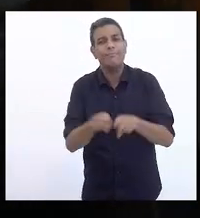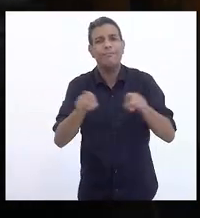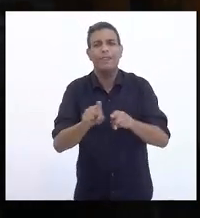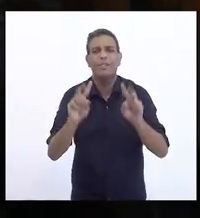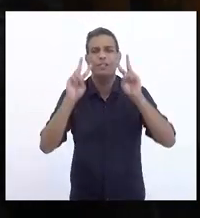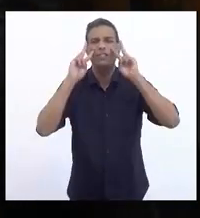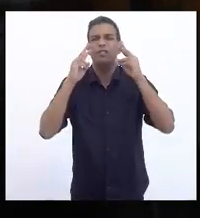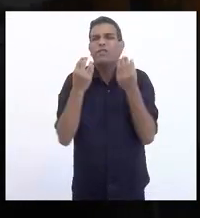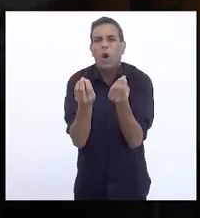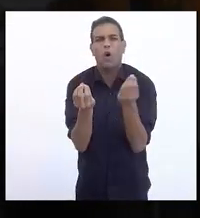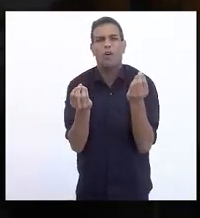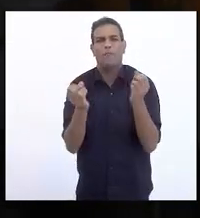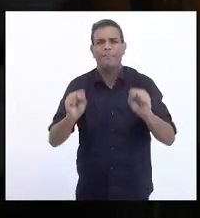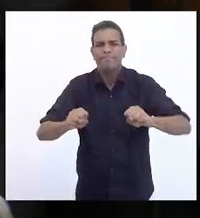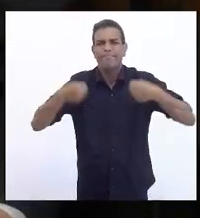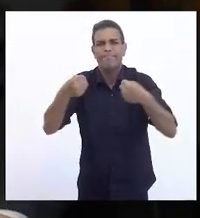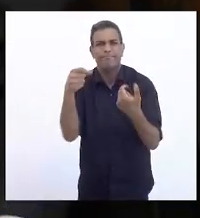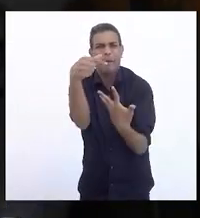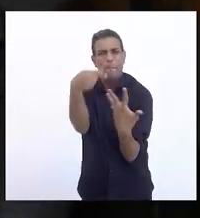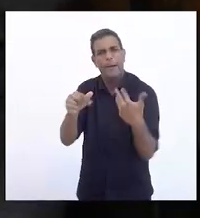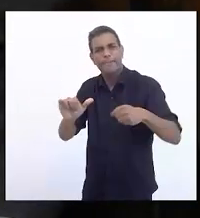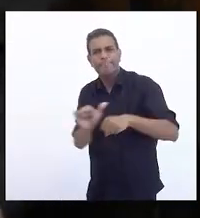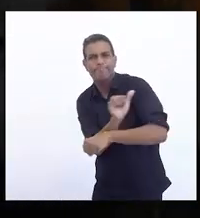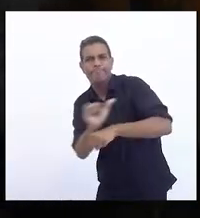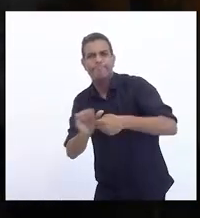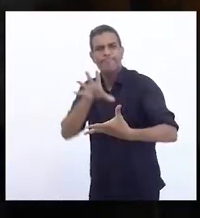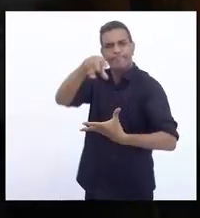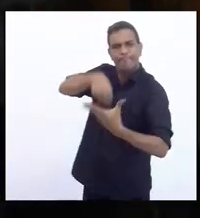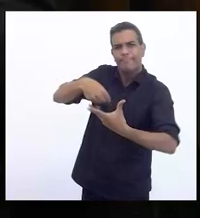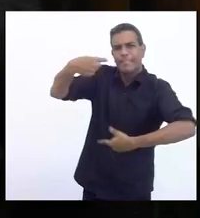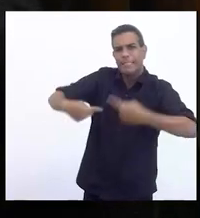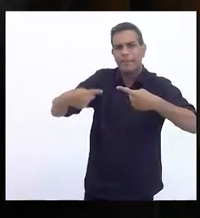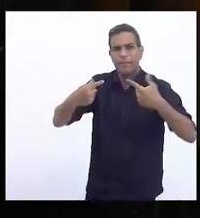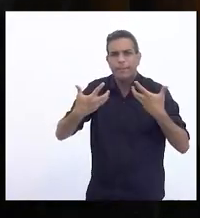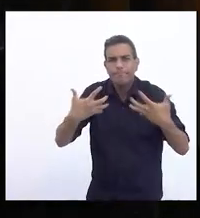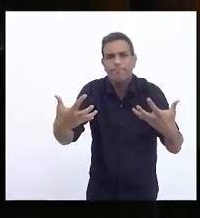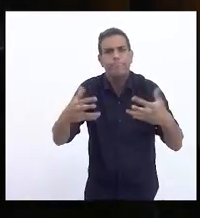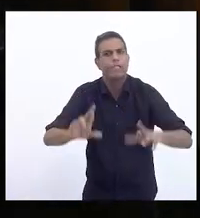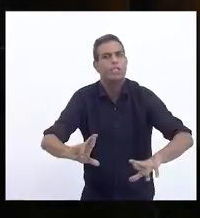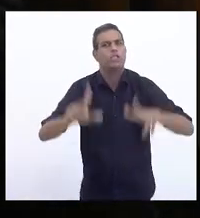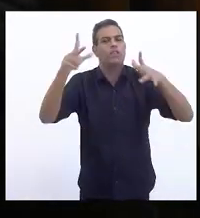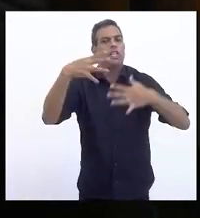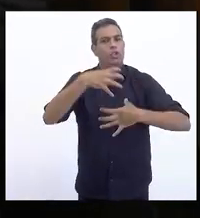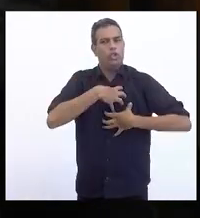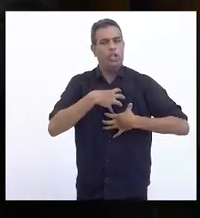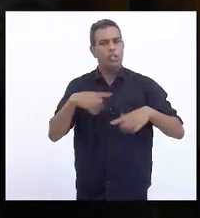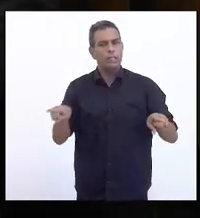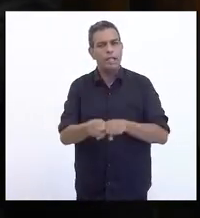Entretanto, o que nós estamos enfrentando aqui nesse debate é uma situação diferente.